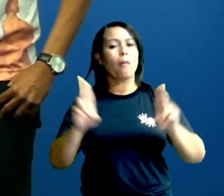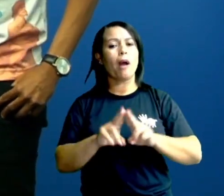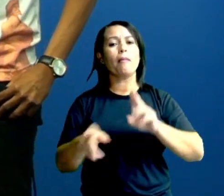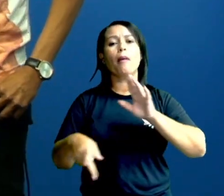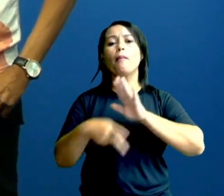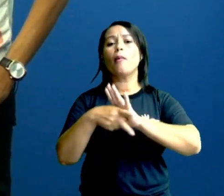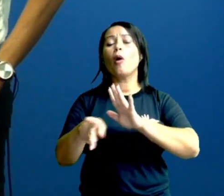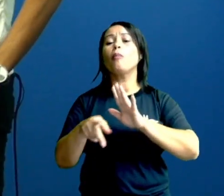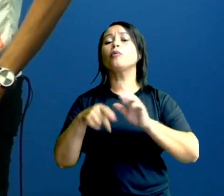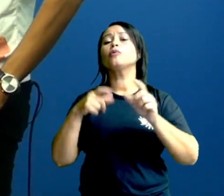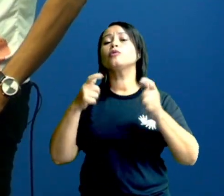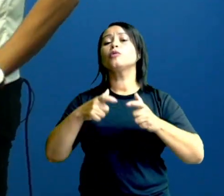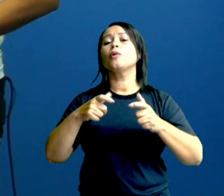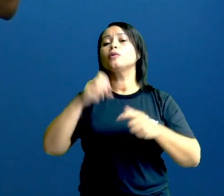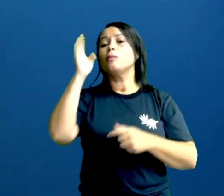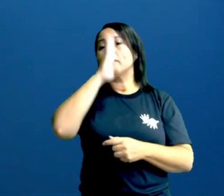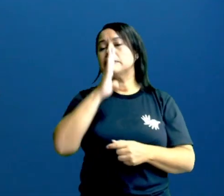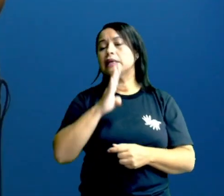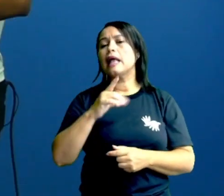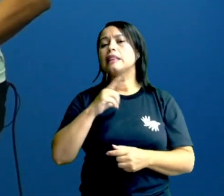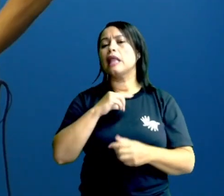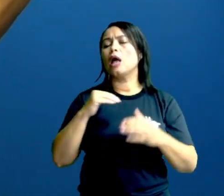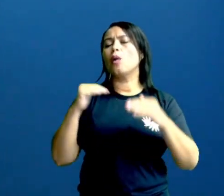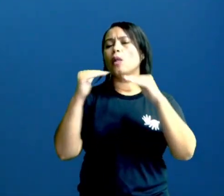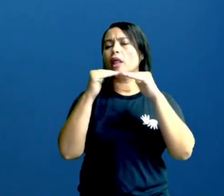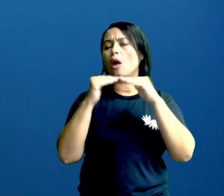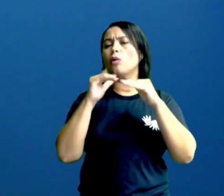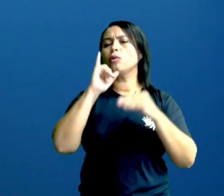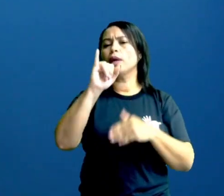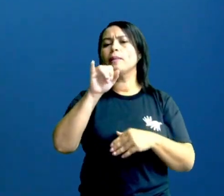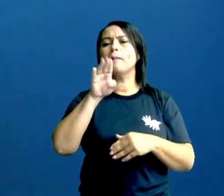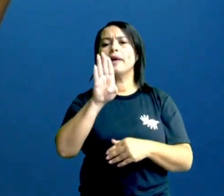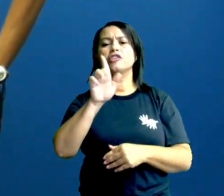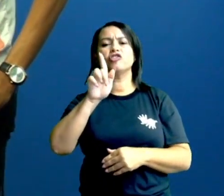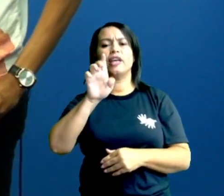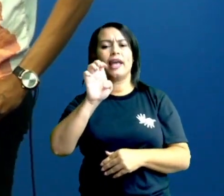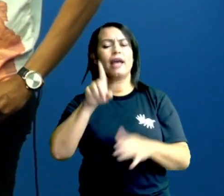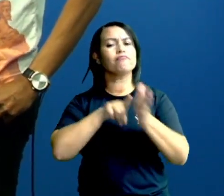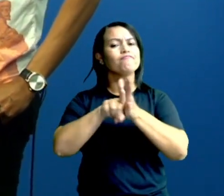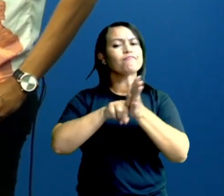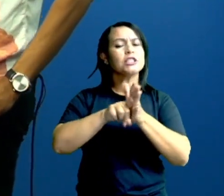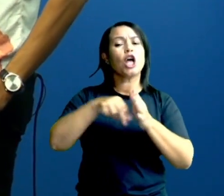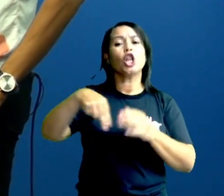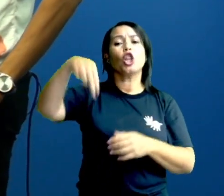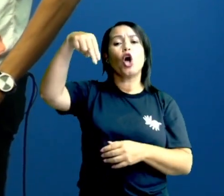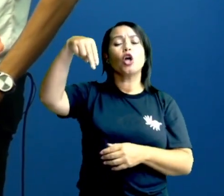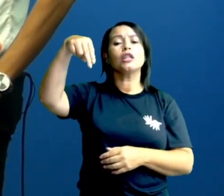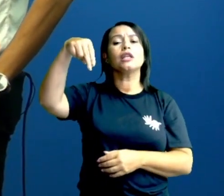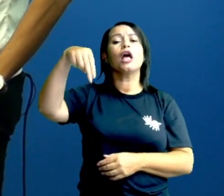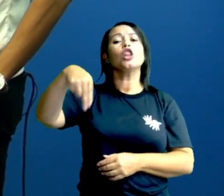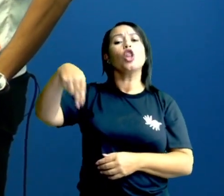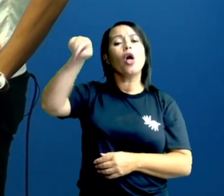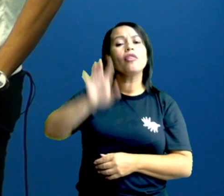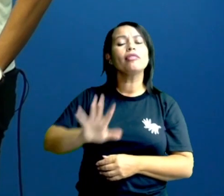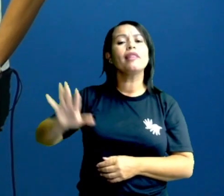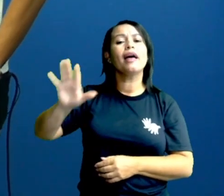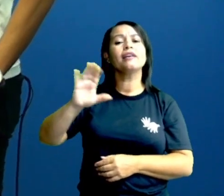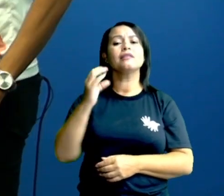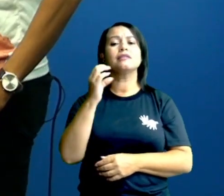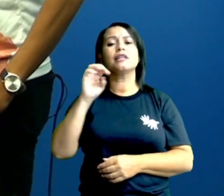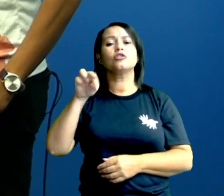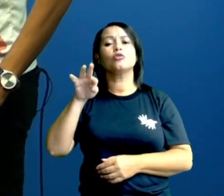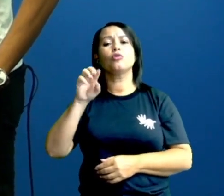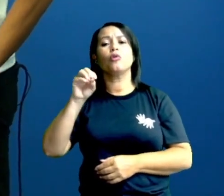brasileiras de acordo com o IBGE então a gente nessa perspectiva tem cinco regiões geográficas nesse o norte nordeste centro-oeste Sudeste Sul